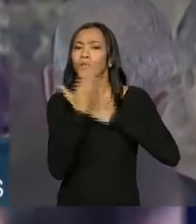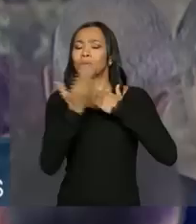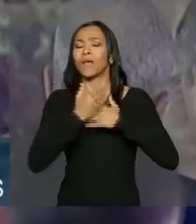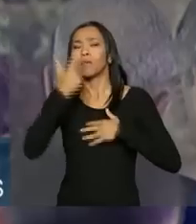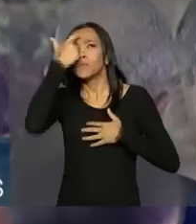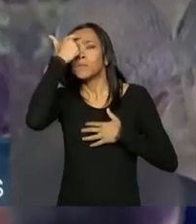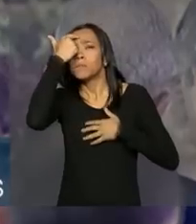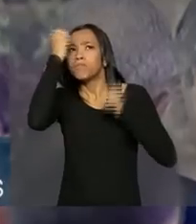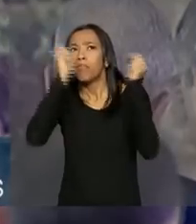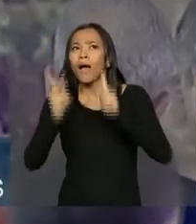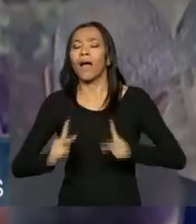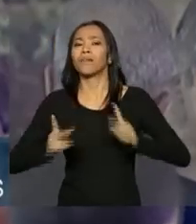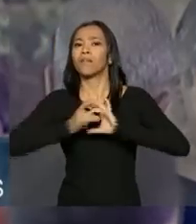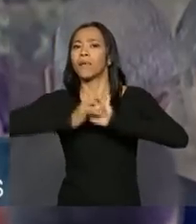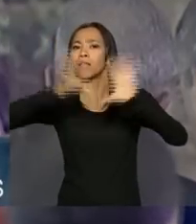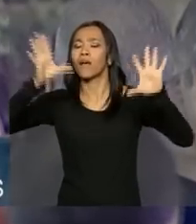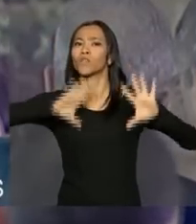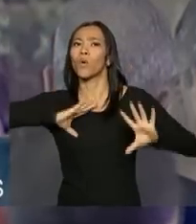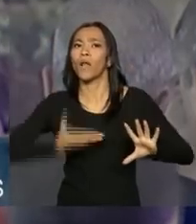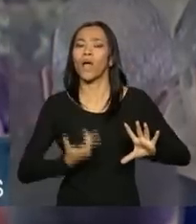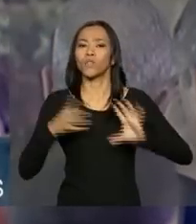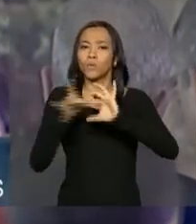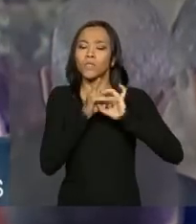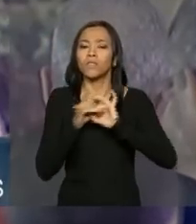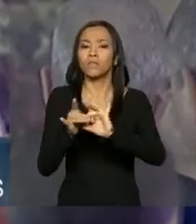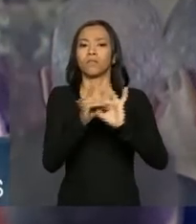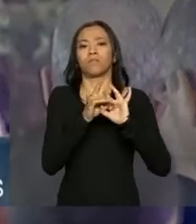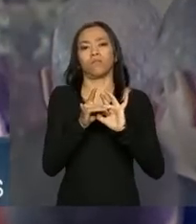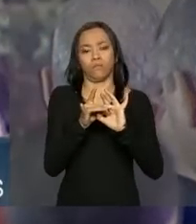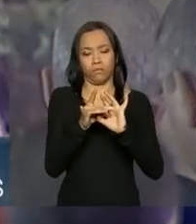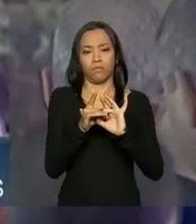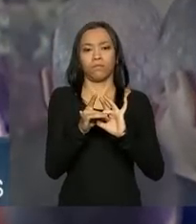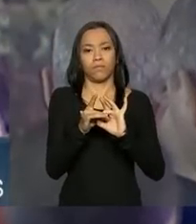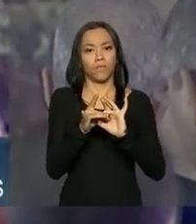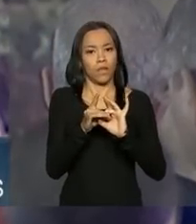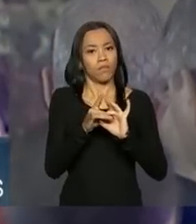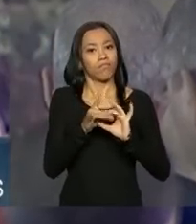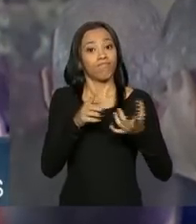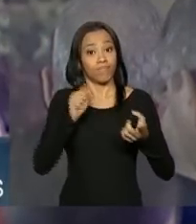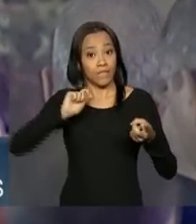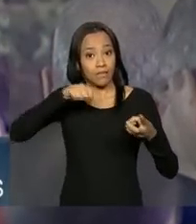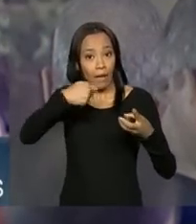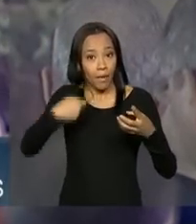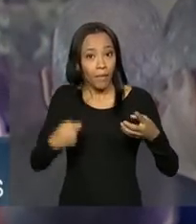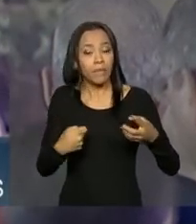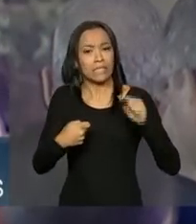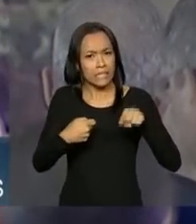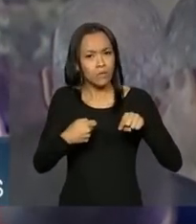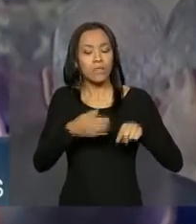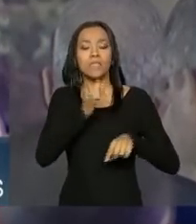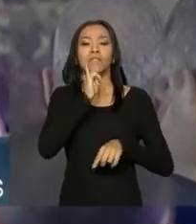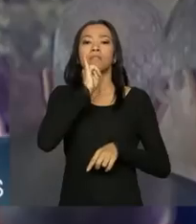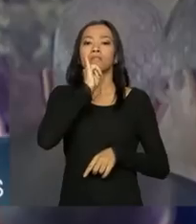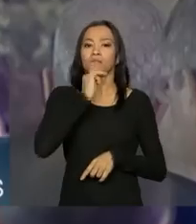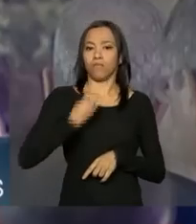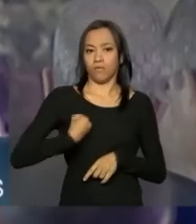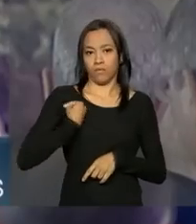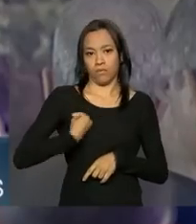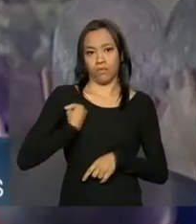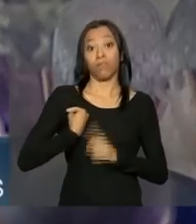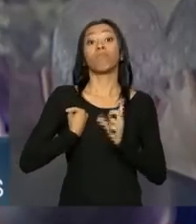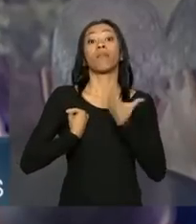paz, liberdade, união, coragem, inventividade, tem de se transformar em exemplos para o nosso